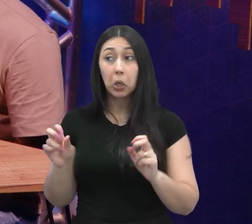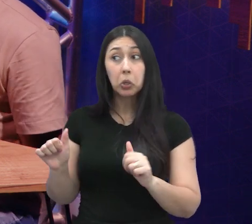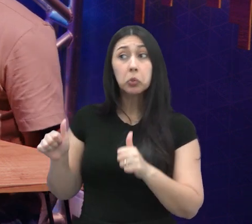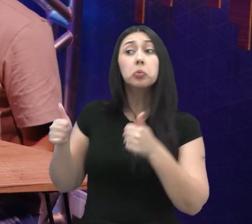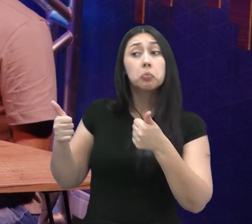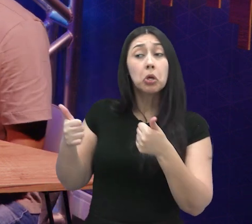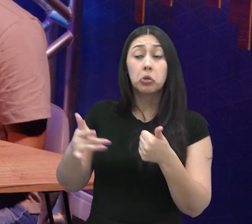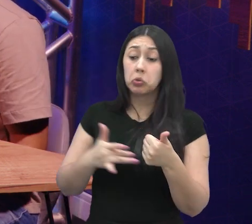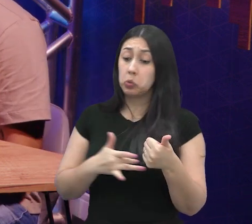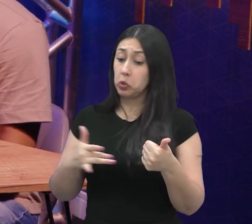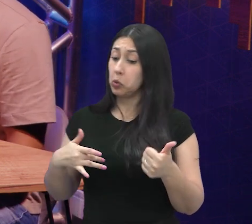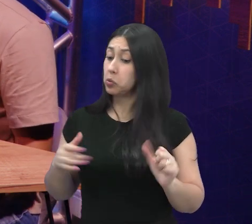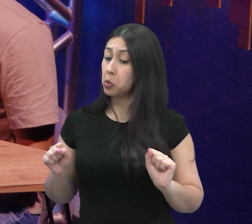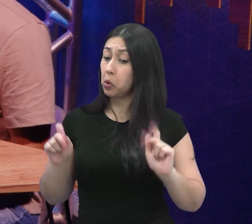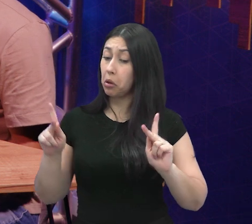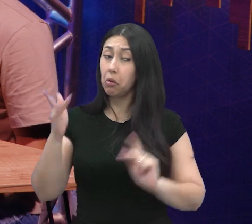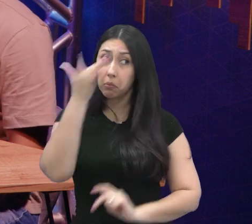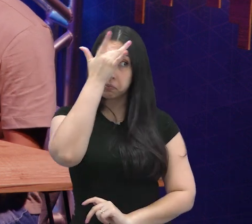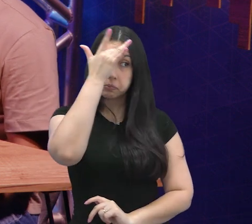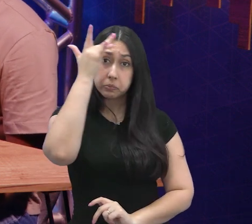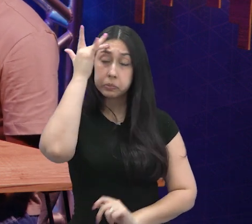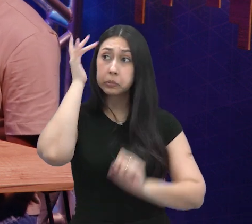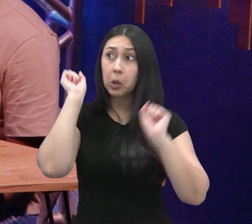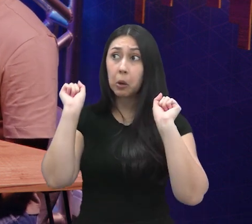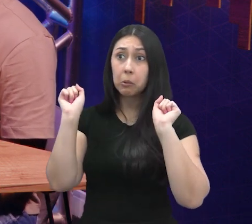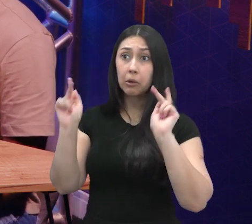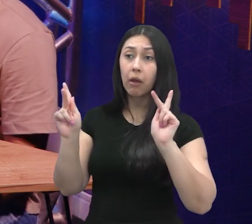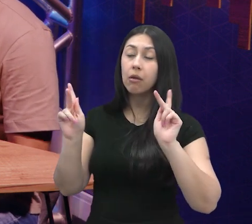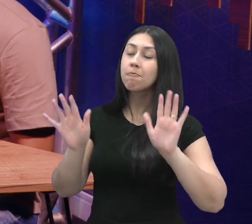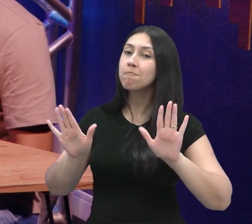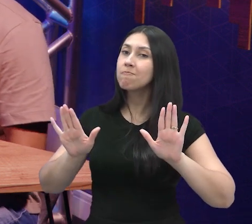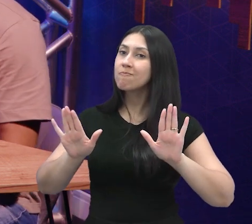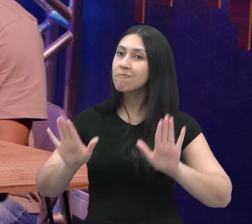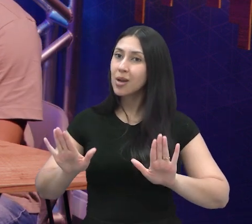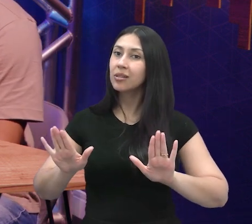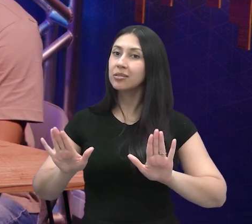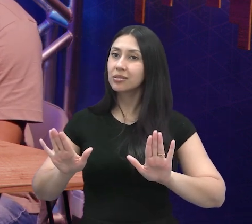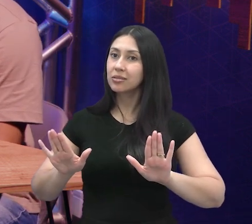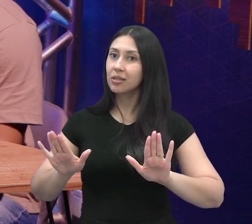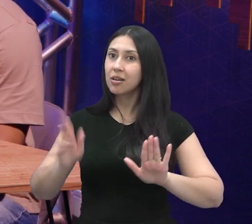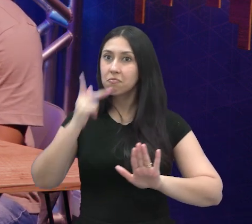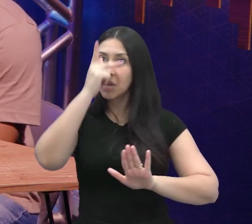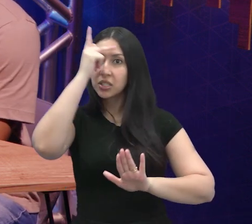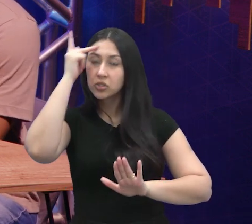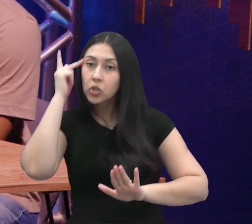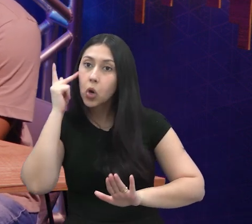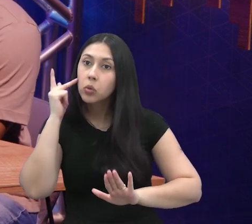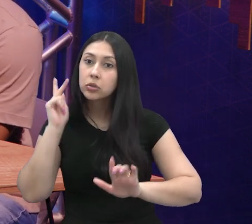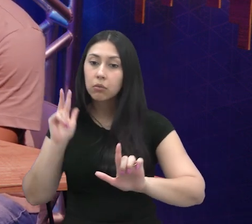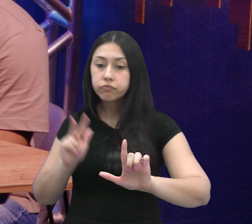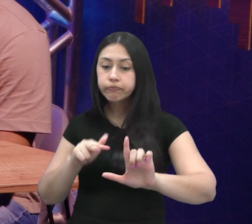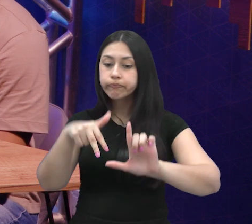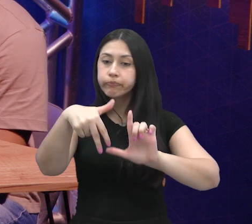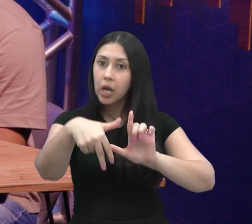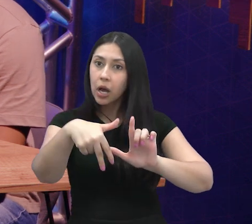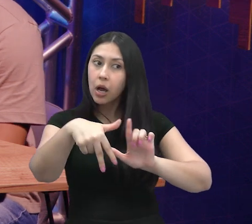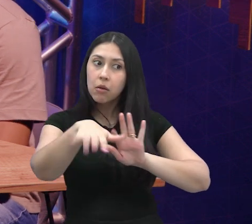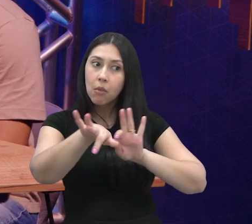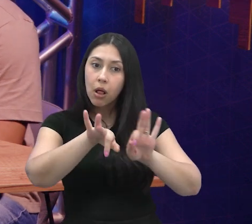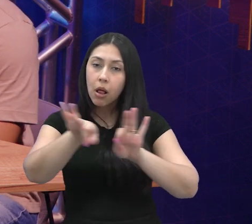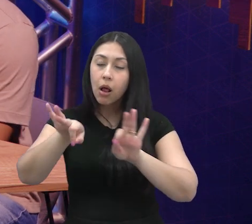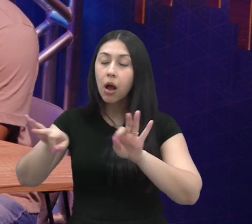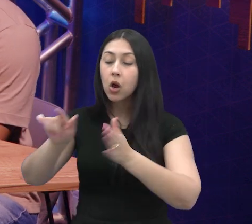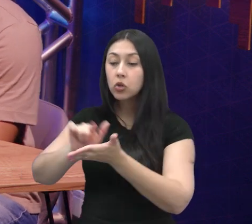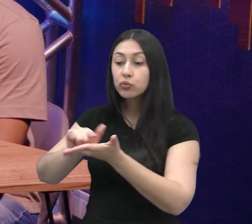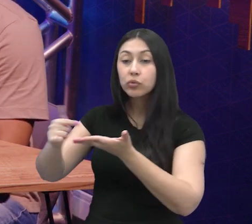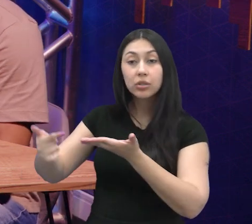que, pô, tá tudo bem, tô bem de saúde, tô bem psicologicamente. Mas também os produtores de conteúdo, e aí os